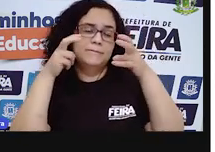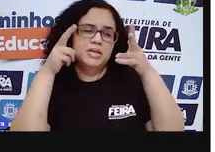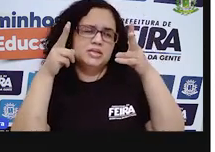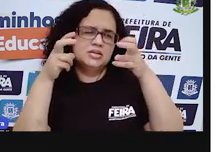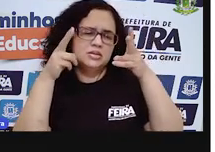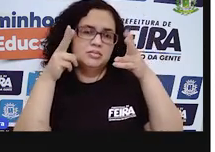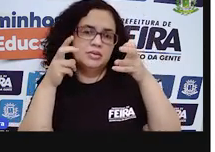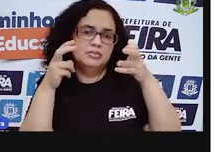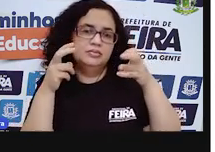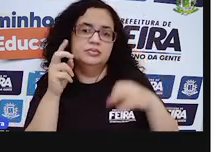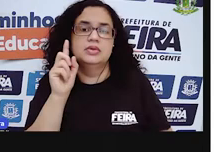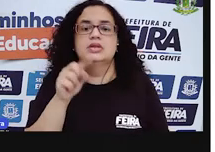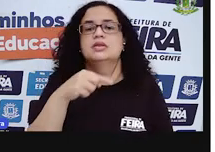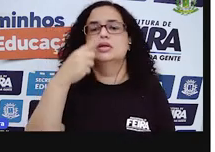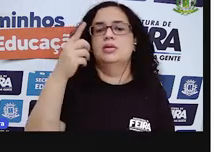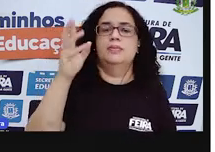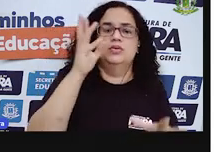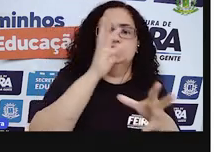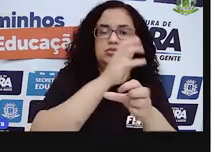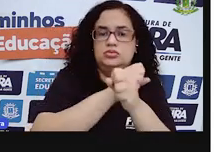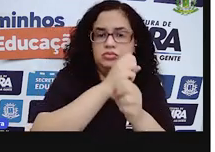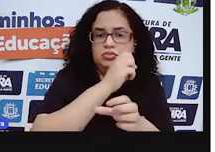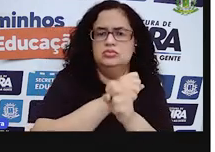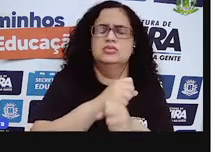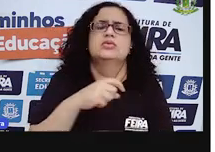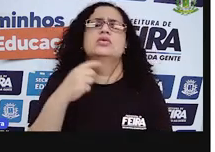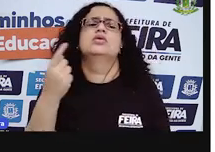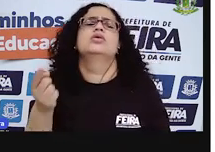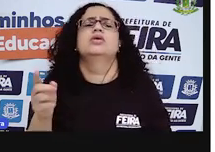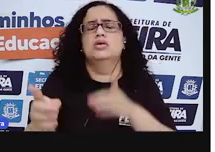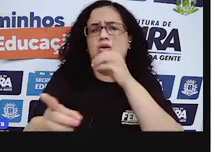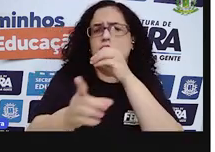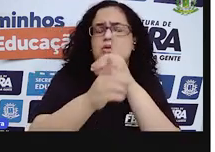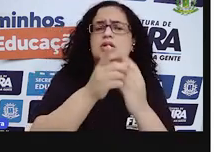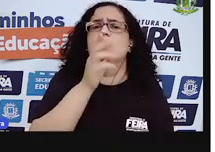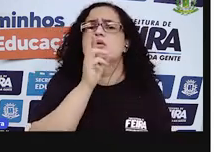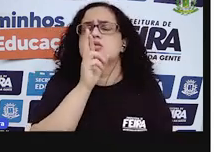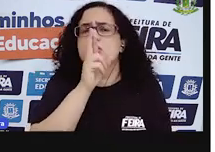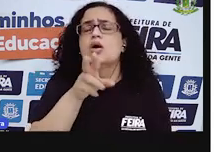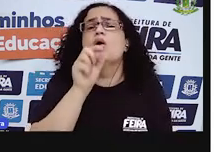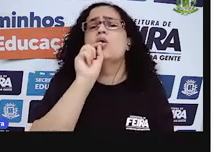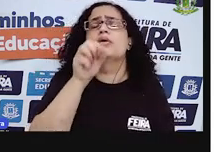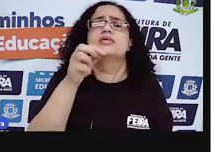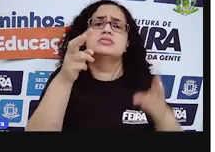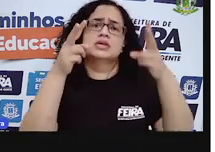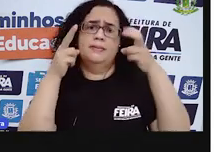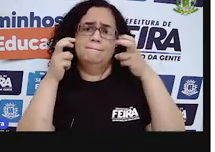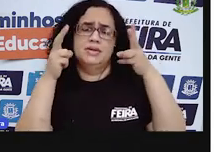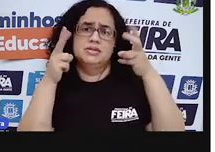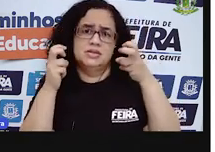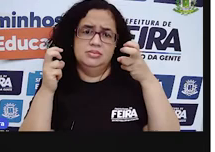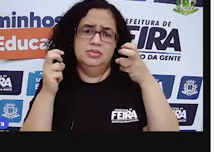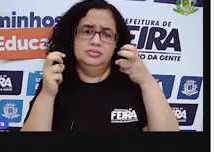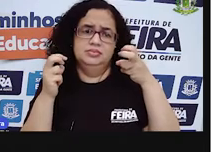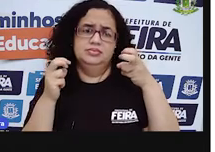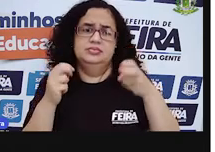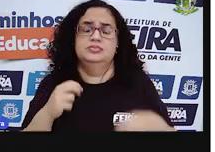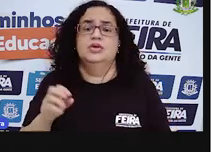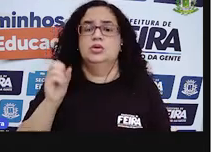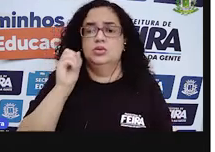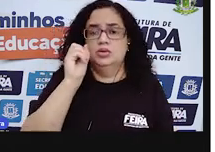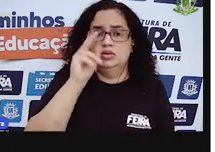perceber alguma coisa depois de calcular se encontra o resultado o que você percebeu